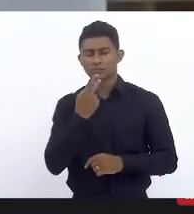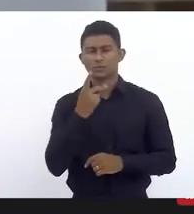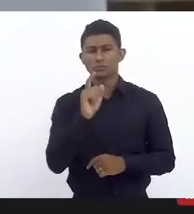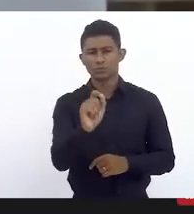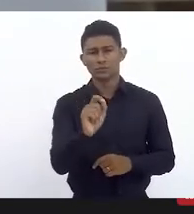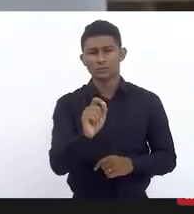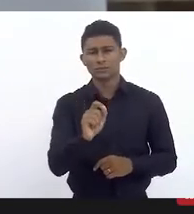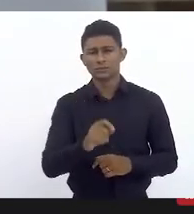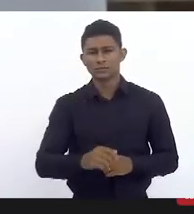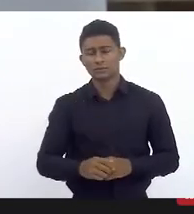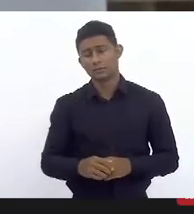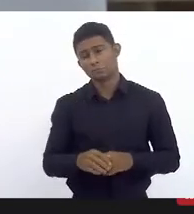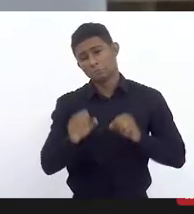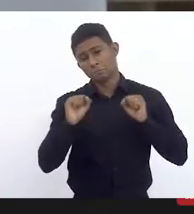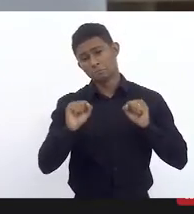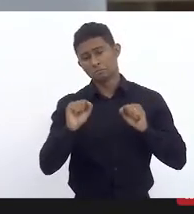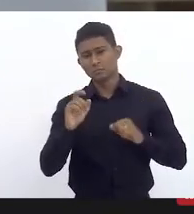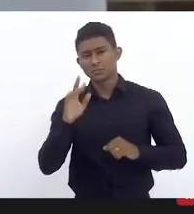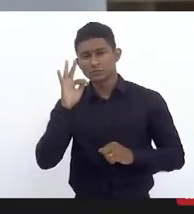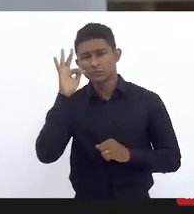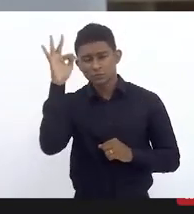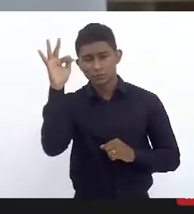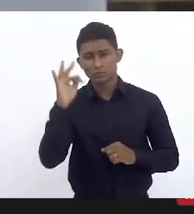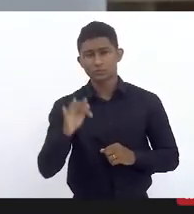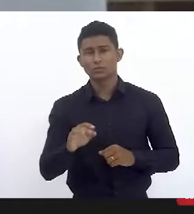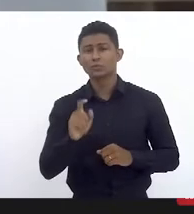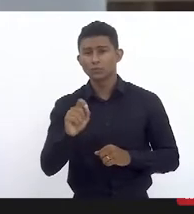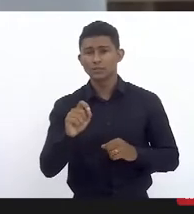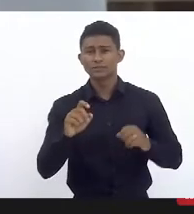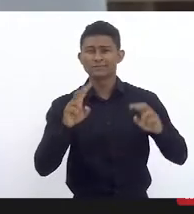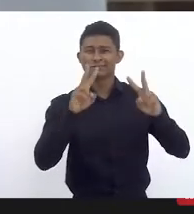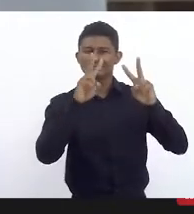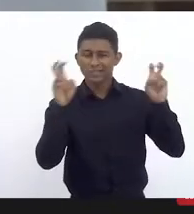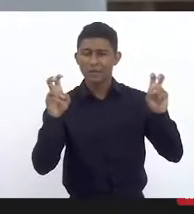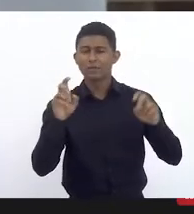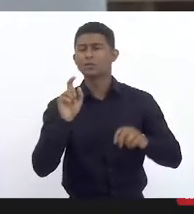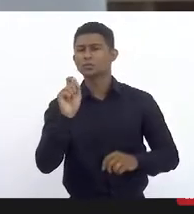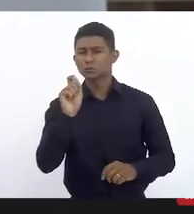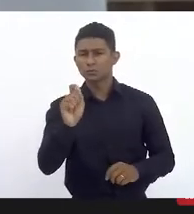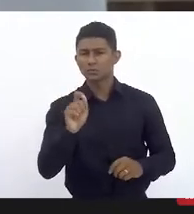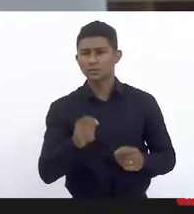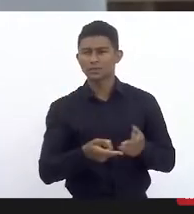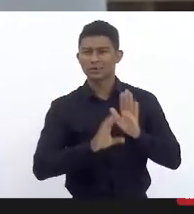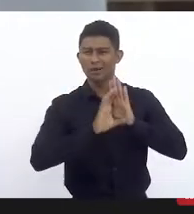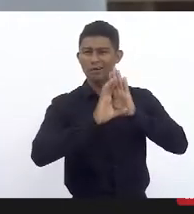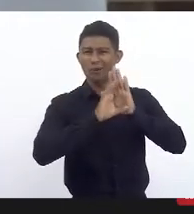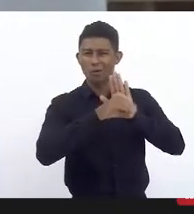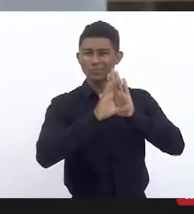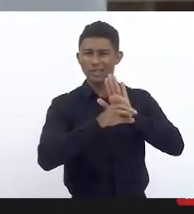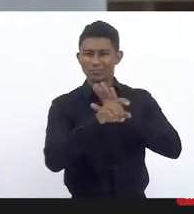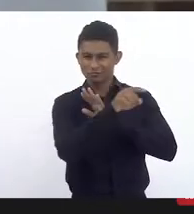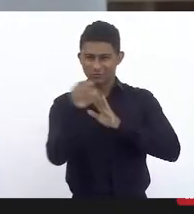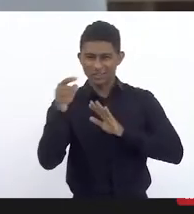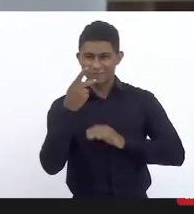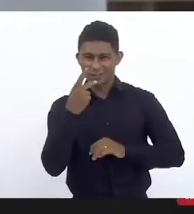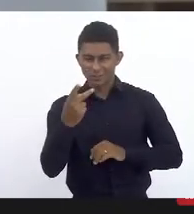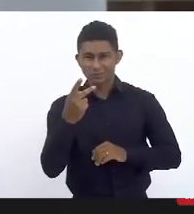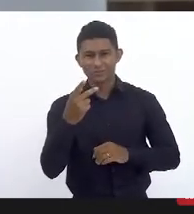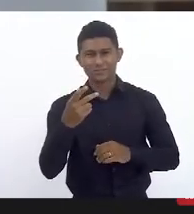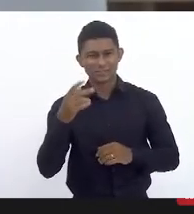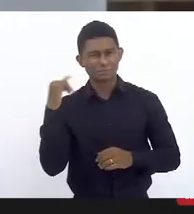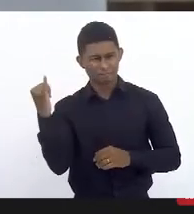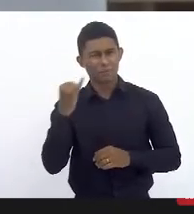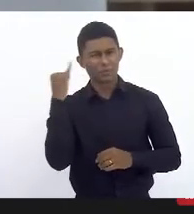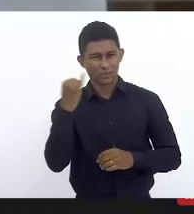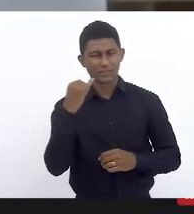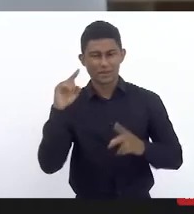repente, no futuro próximo, a gente falar sobre o conceito. O senhor traz alguns conceitos importantes para a gente no início